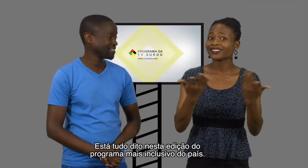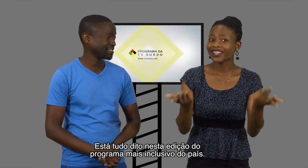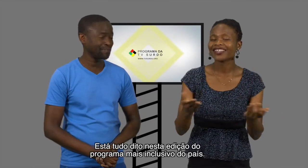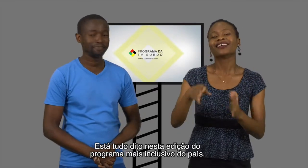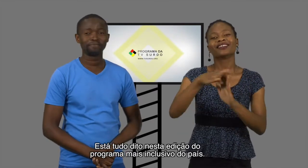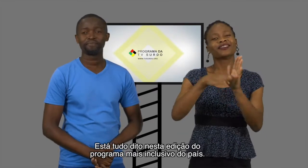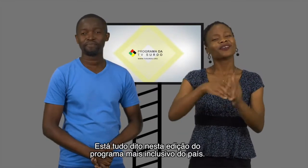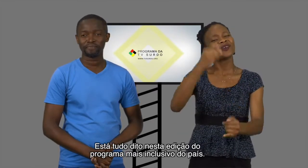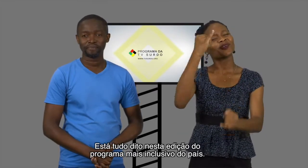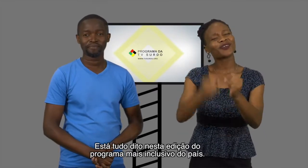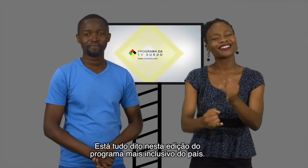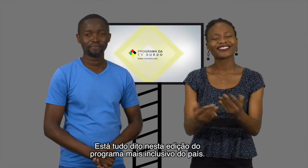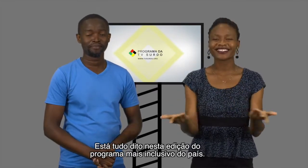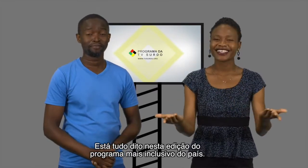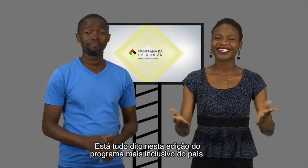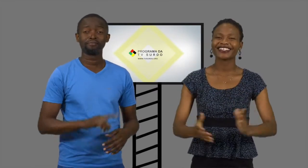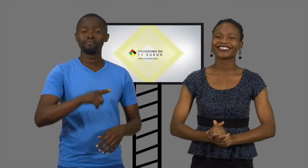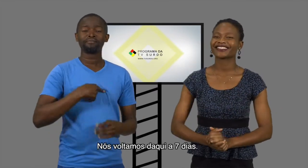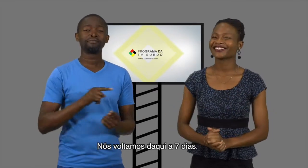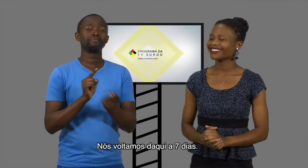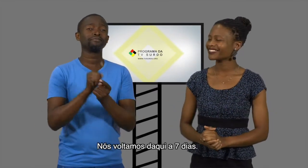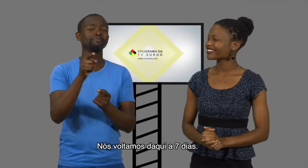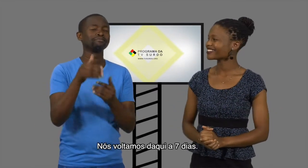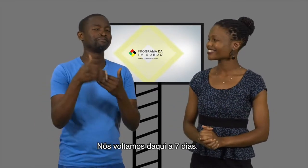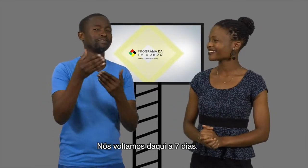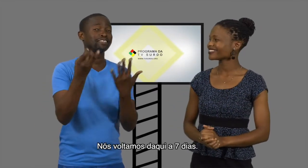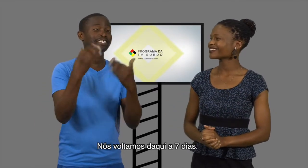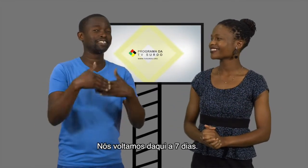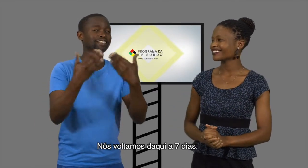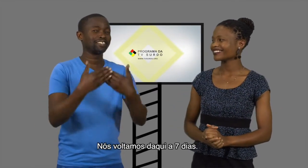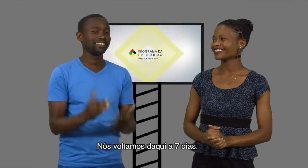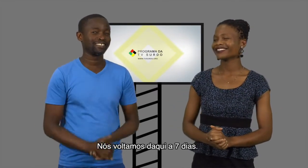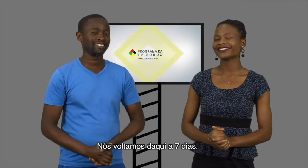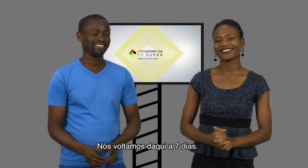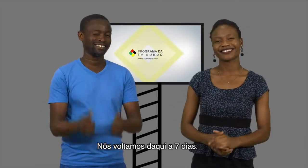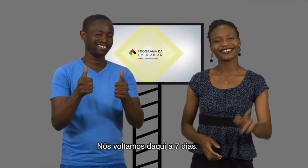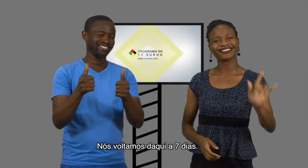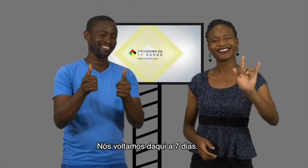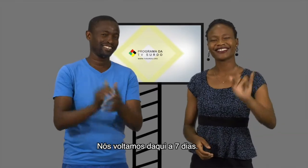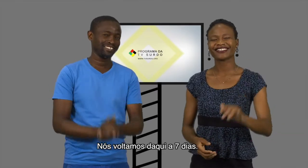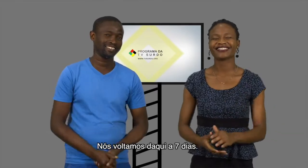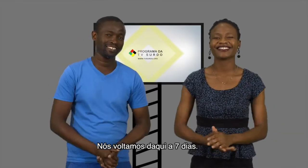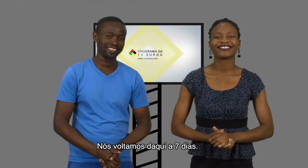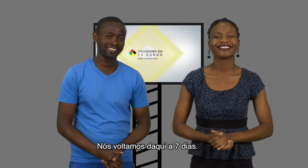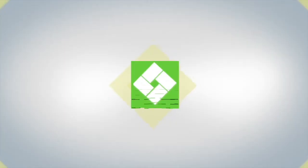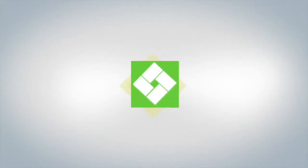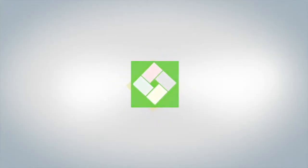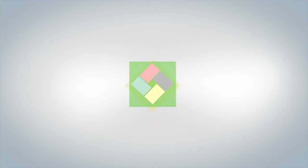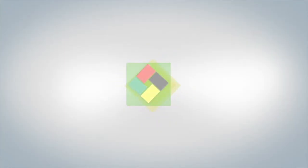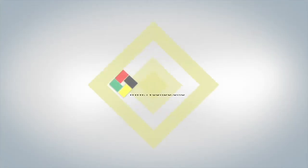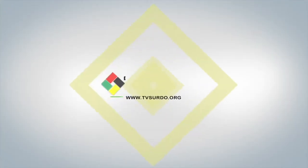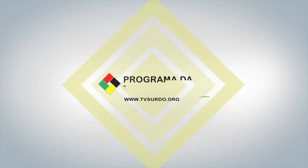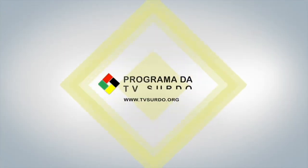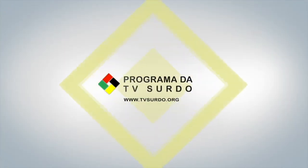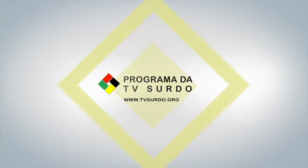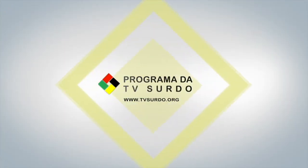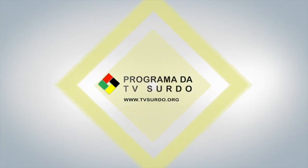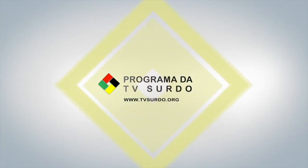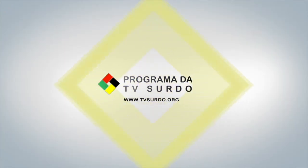do programa mais inclusivo do país. Nós voltamos daqui a 7 dias.